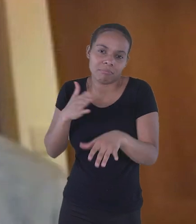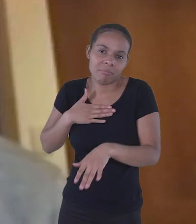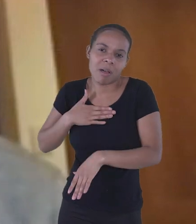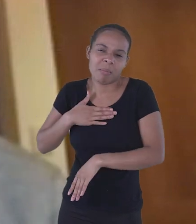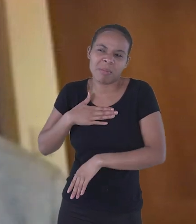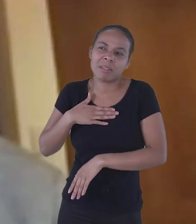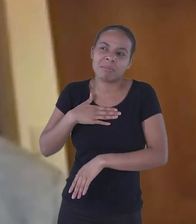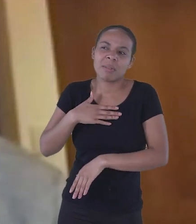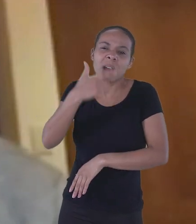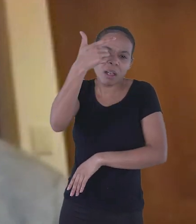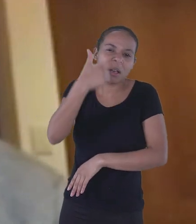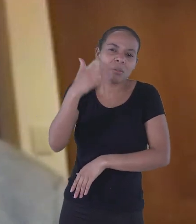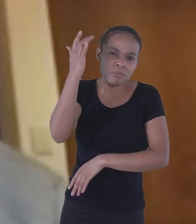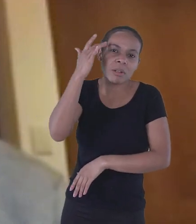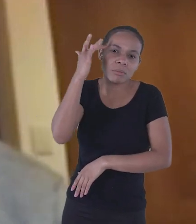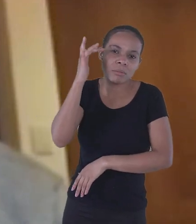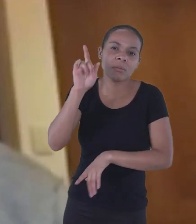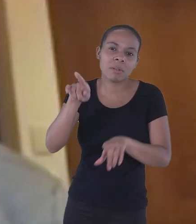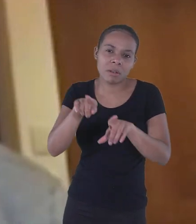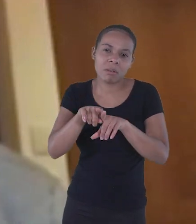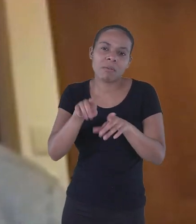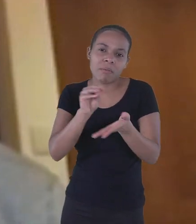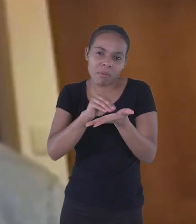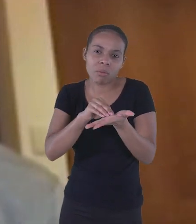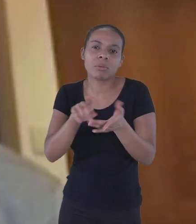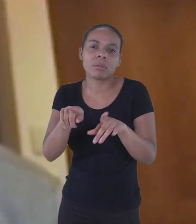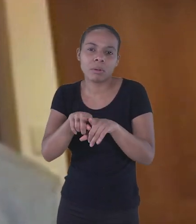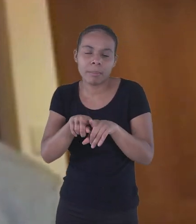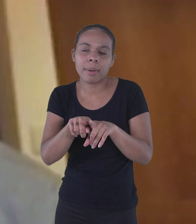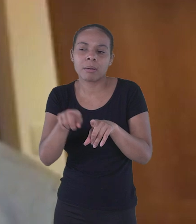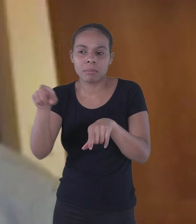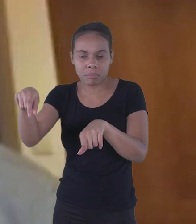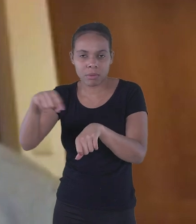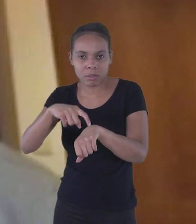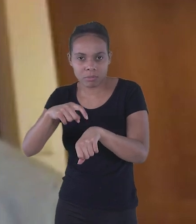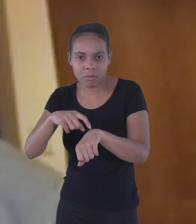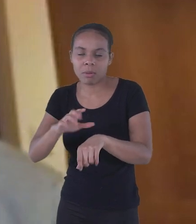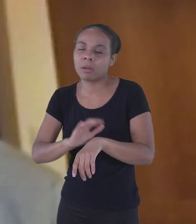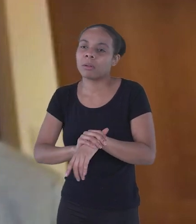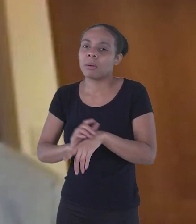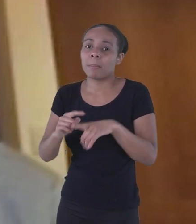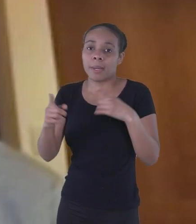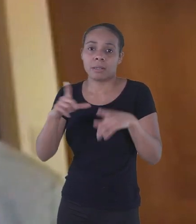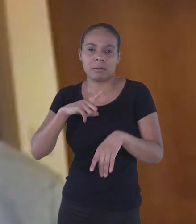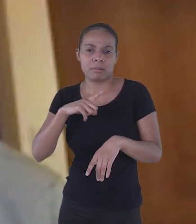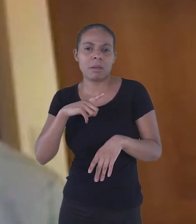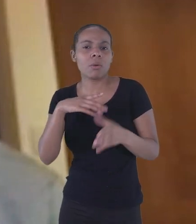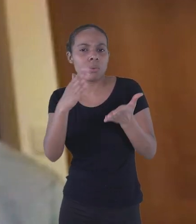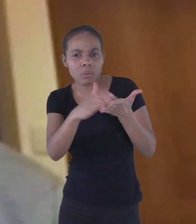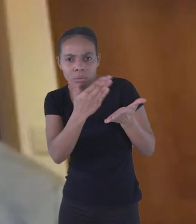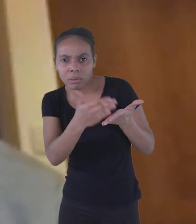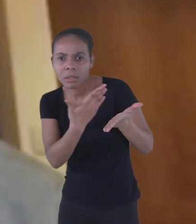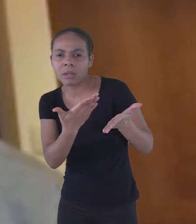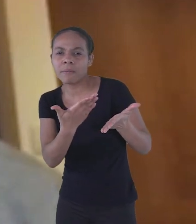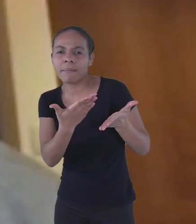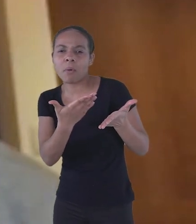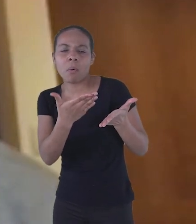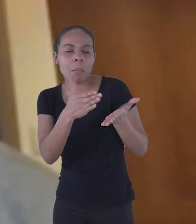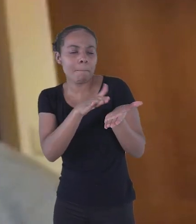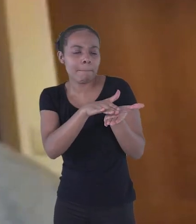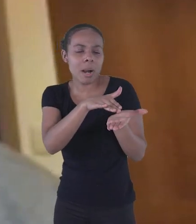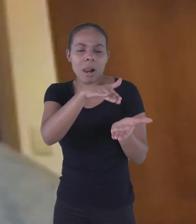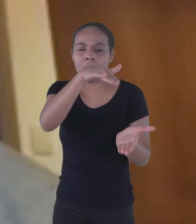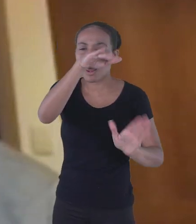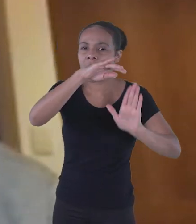que inventa um livro e leva um livro falso para Frankfurt, com lista de best-sellers e